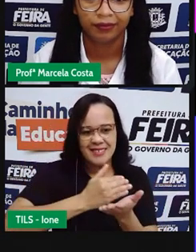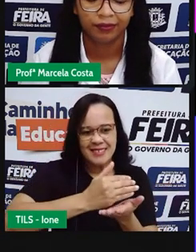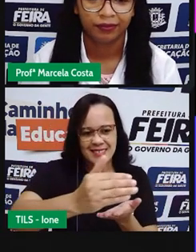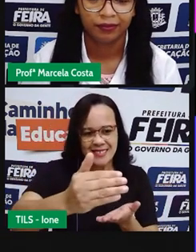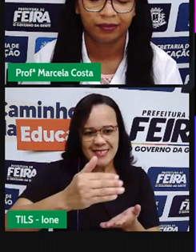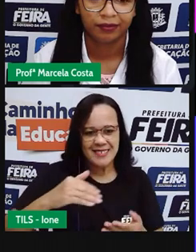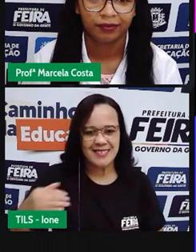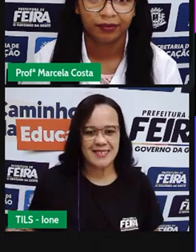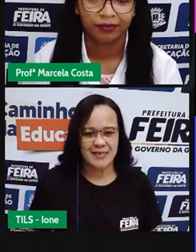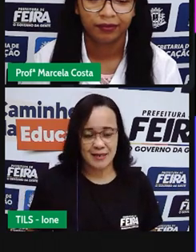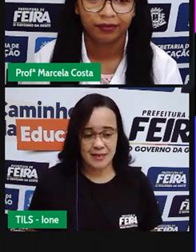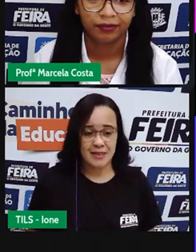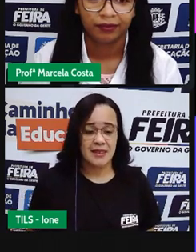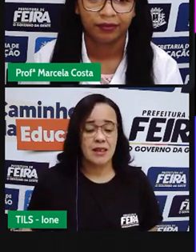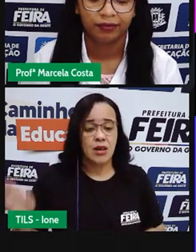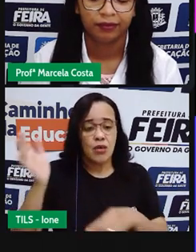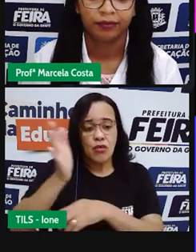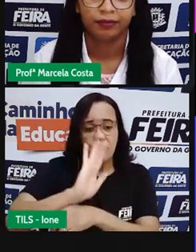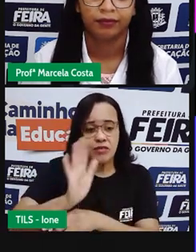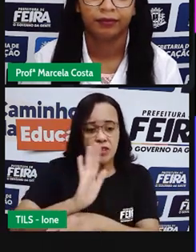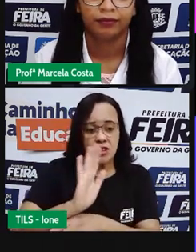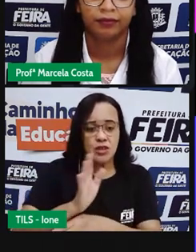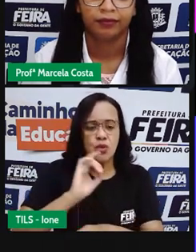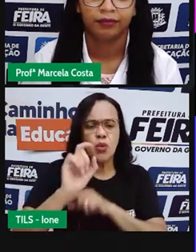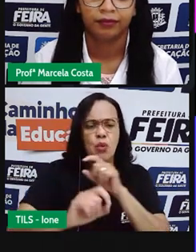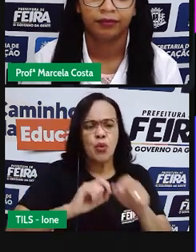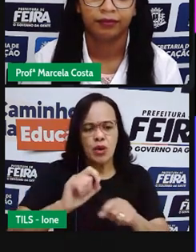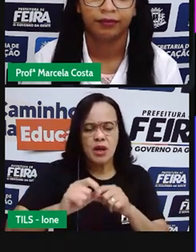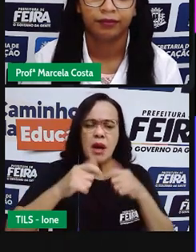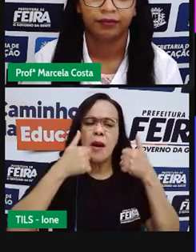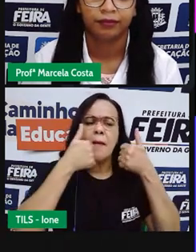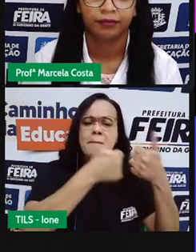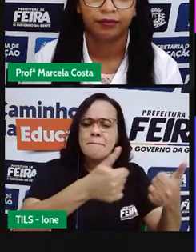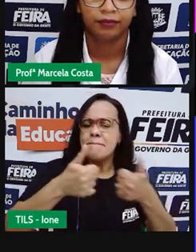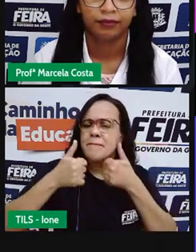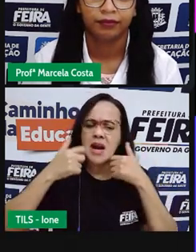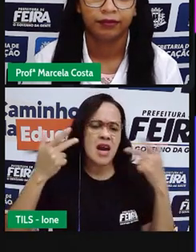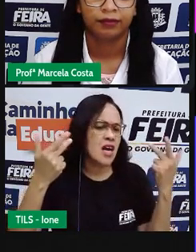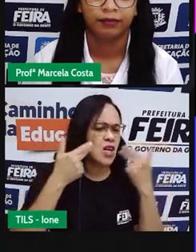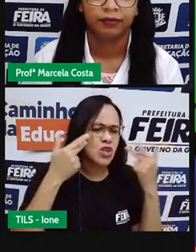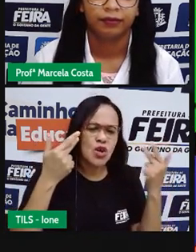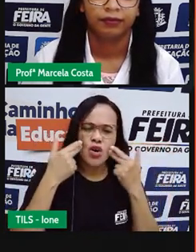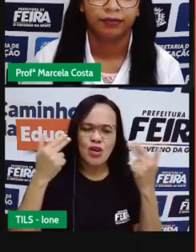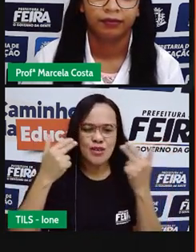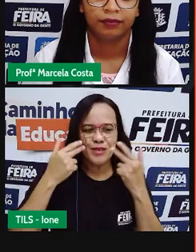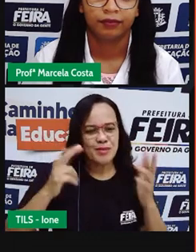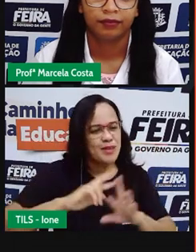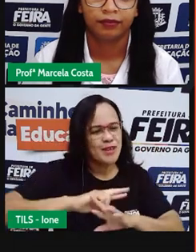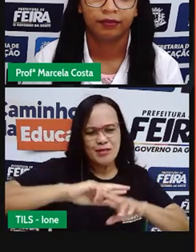O livro de hoje é Tudo Bem Ser Diferente, de Todd Parr.